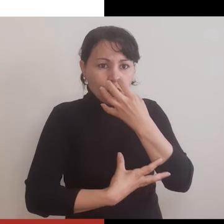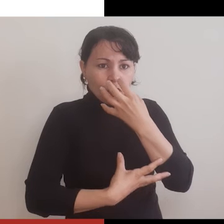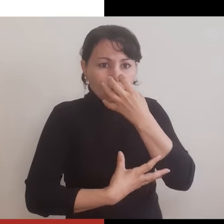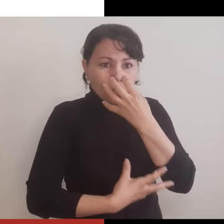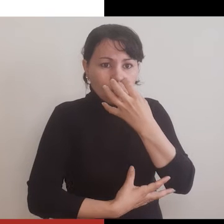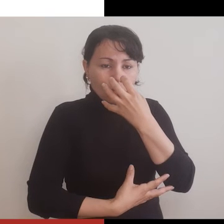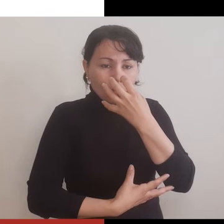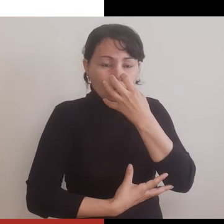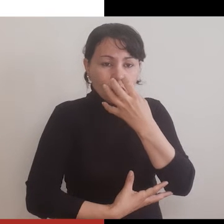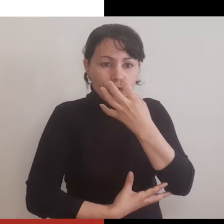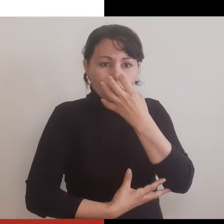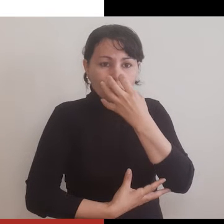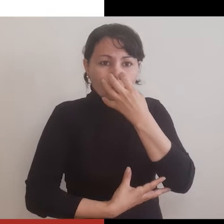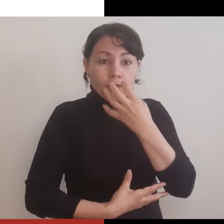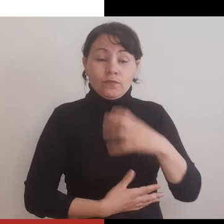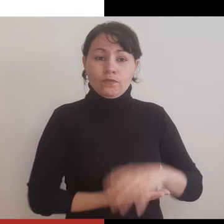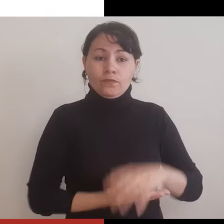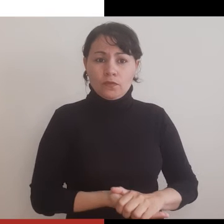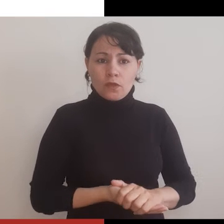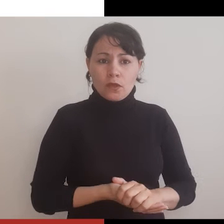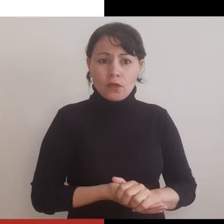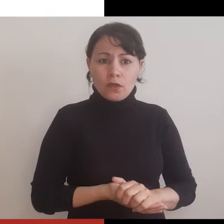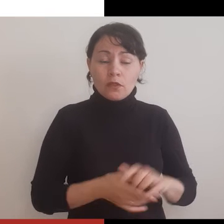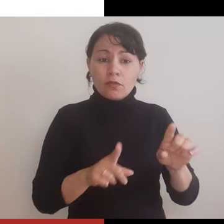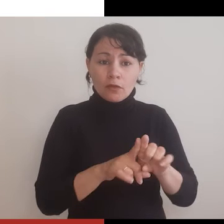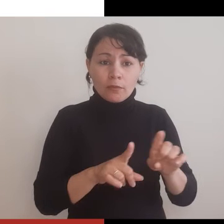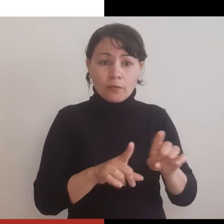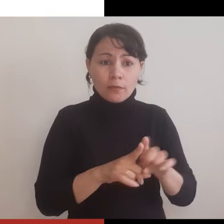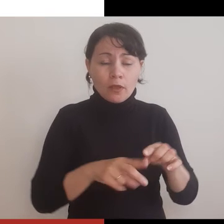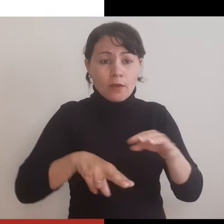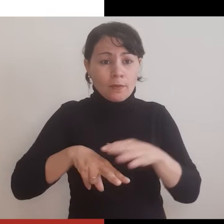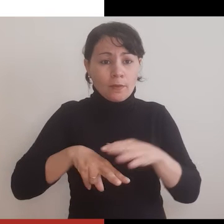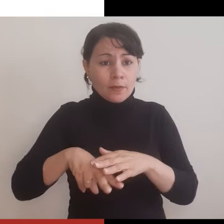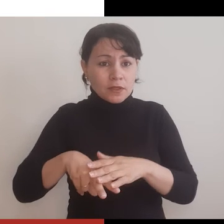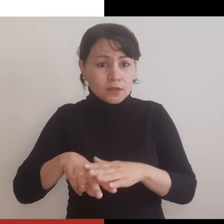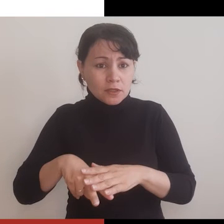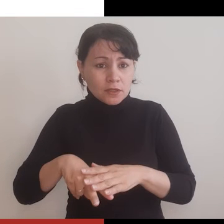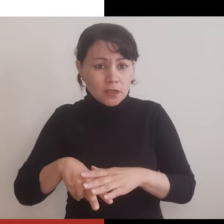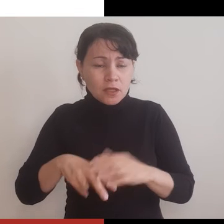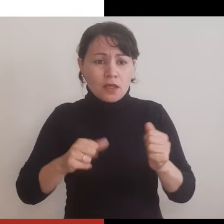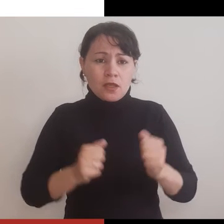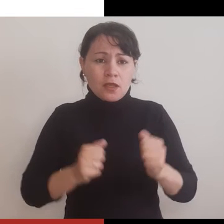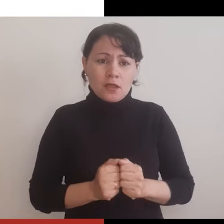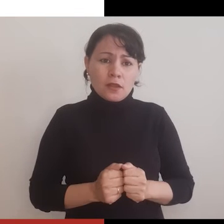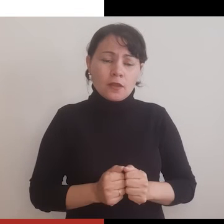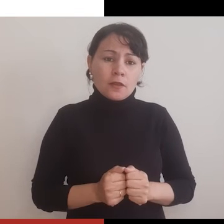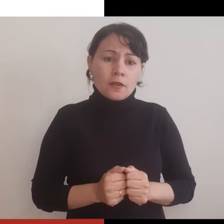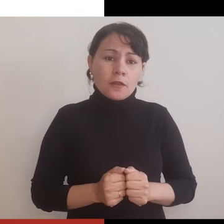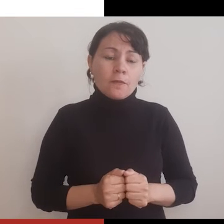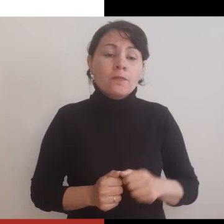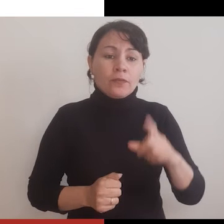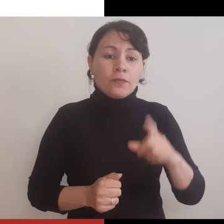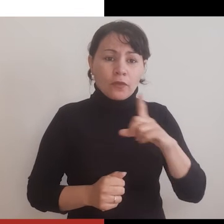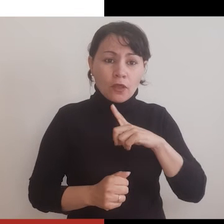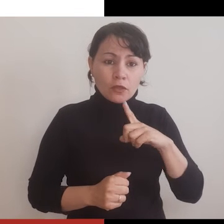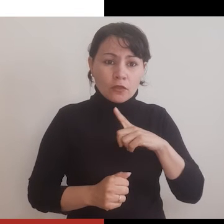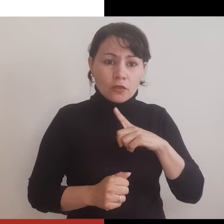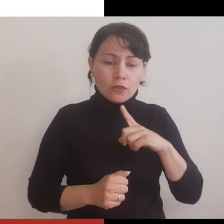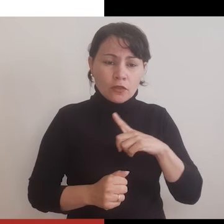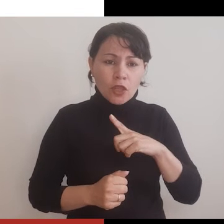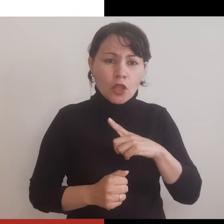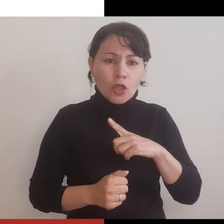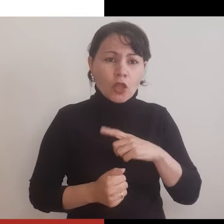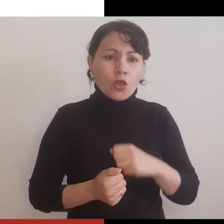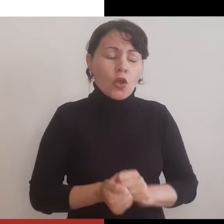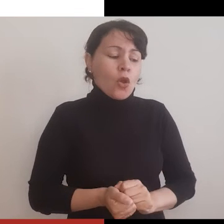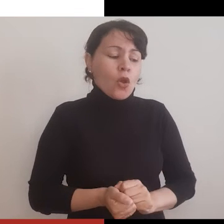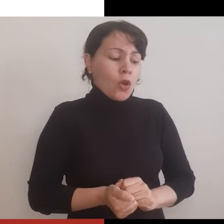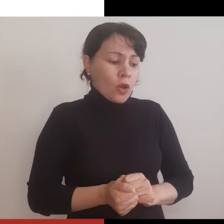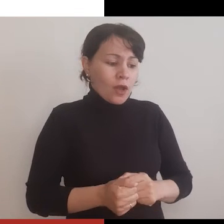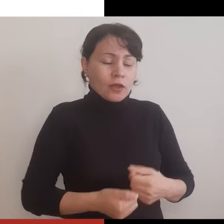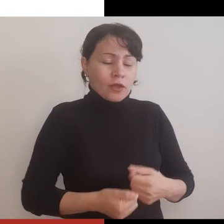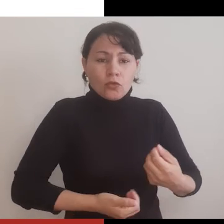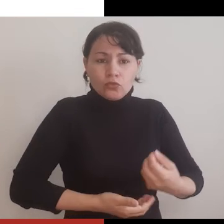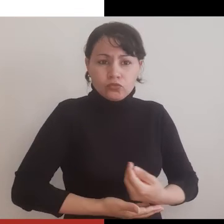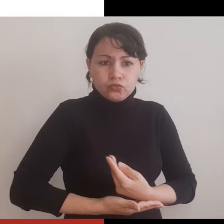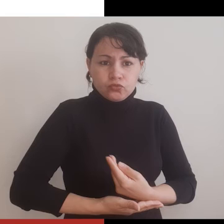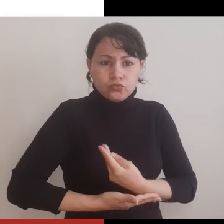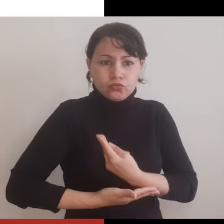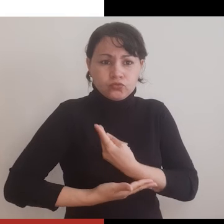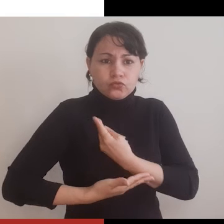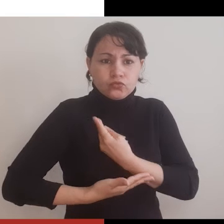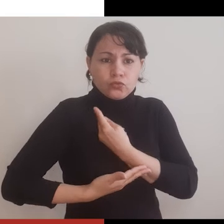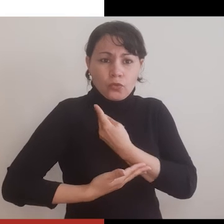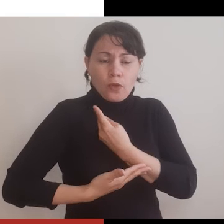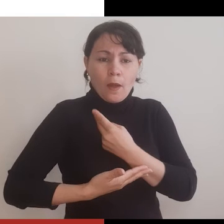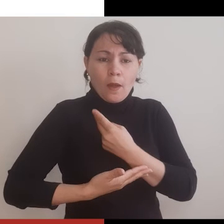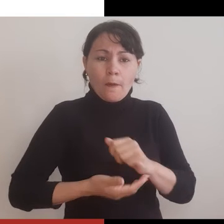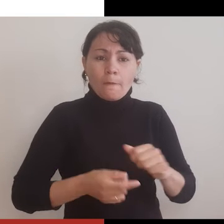oferecer o suporte ventilatório tanto invasivo como não invasivo. Tenho as bombas infusoras, né, responsáveis